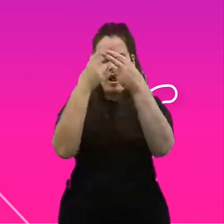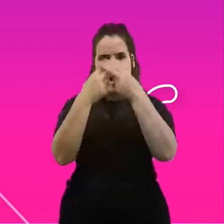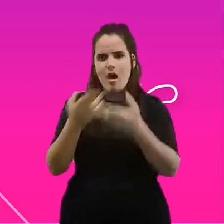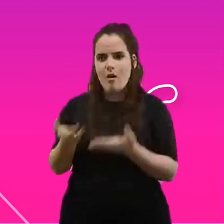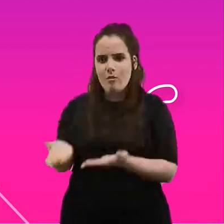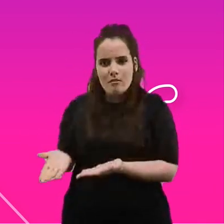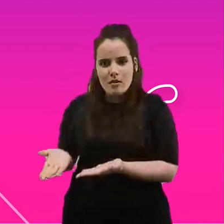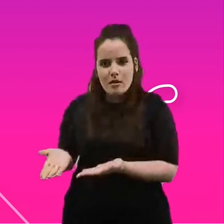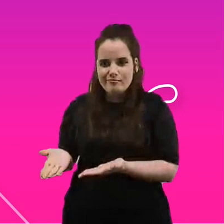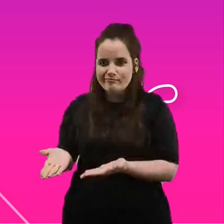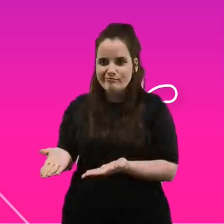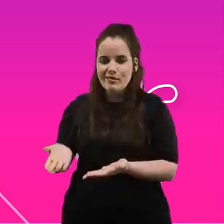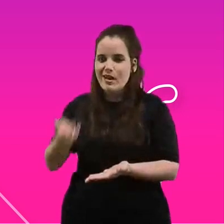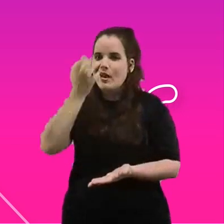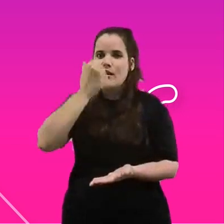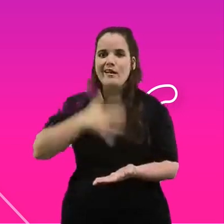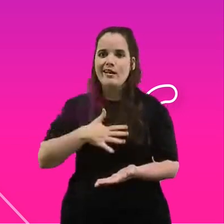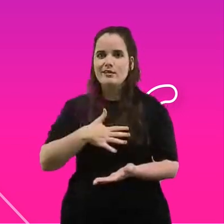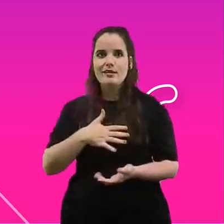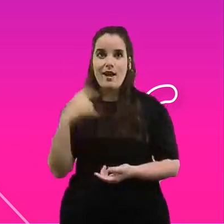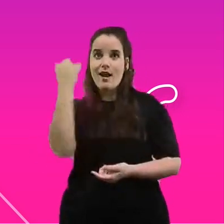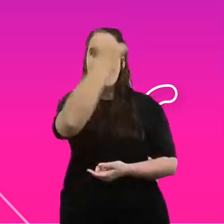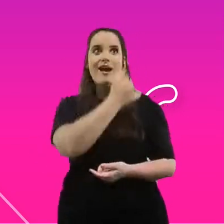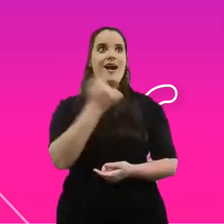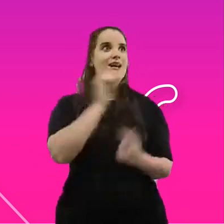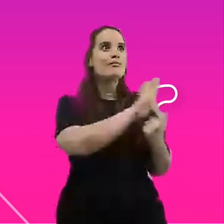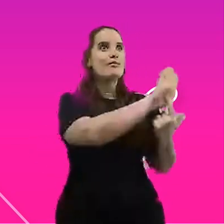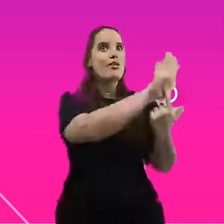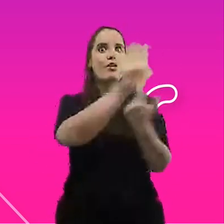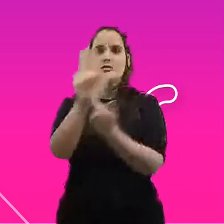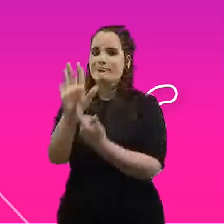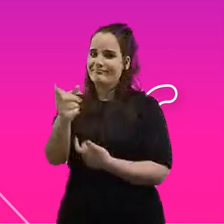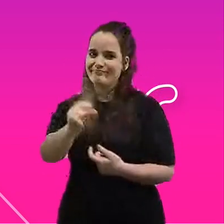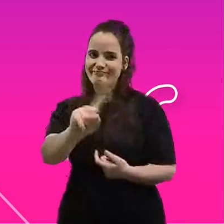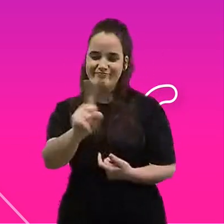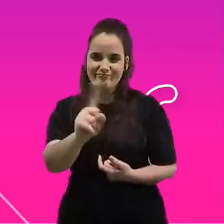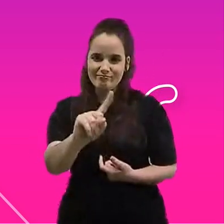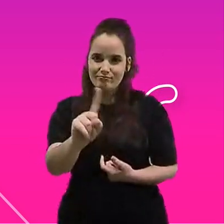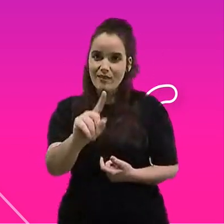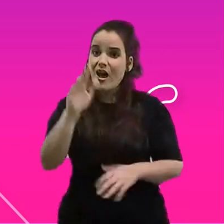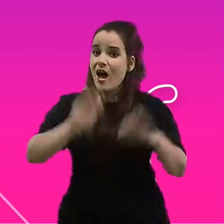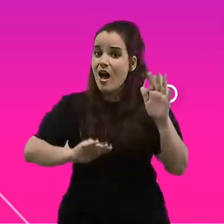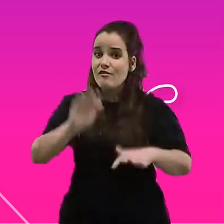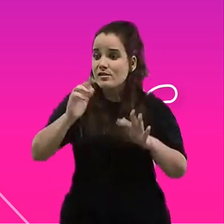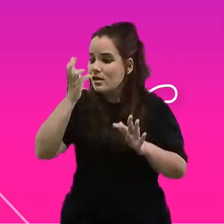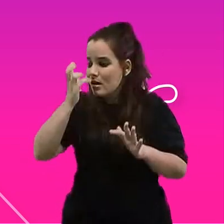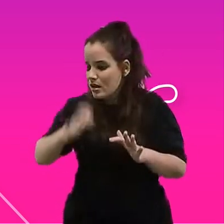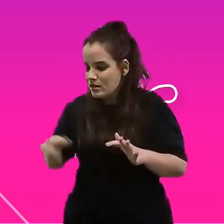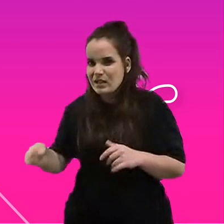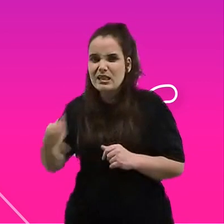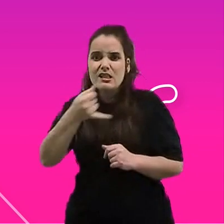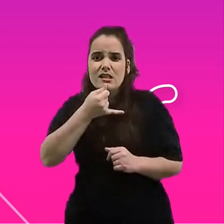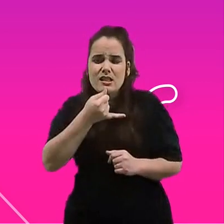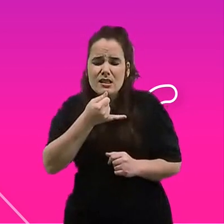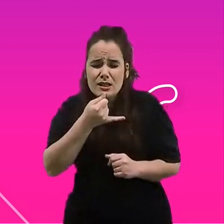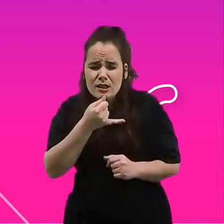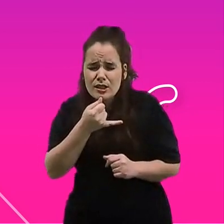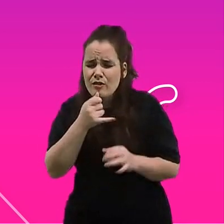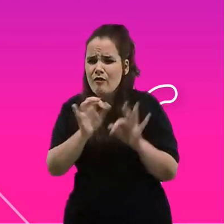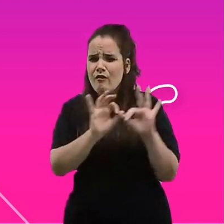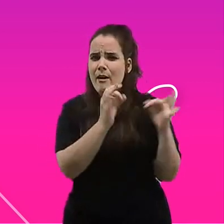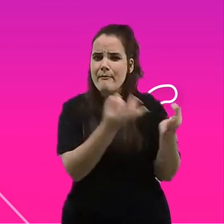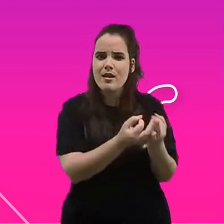não aparecem para a sociedade. São crianças que passam por situações muito tristes, de serem retiradas das suas famílias e